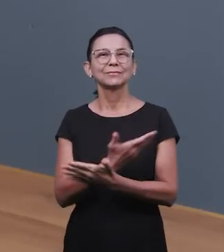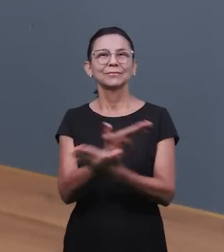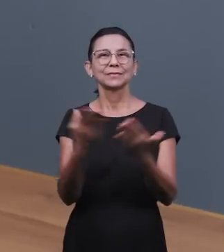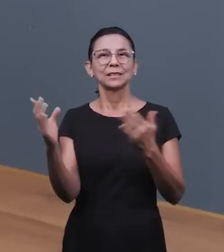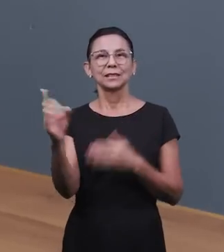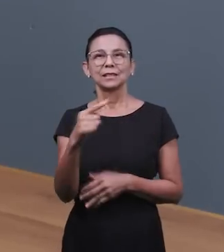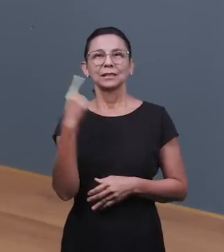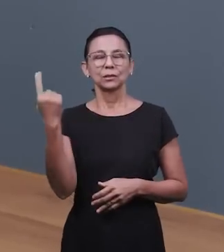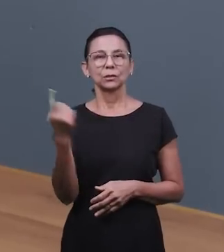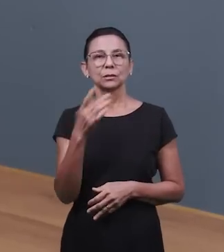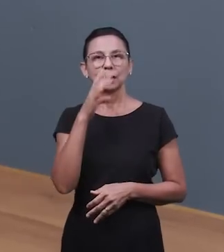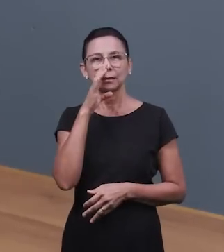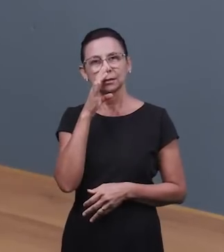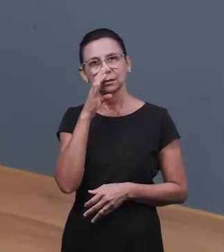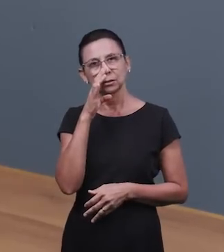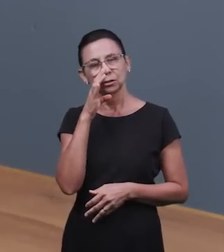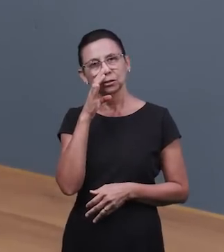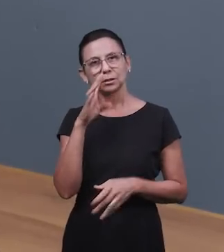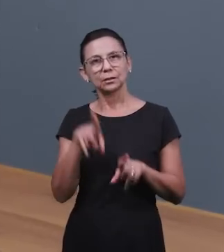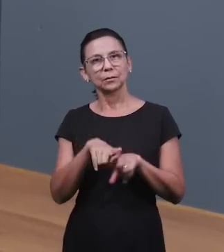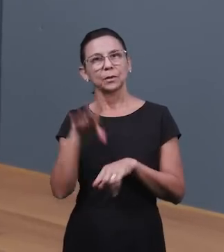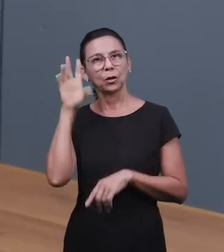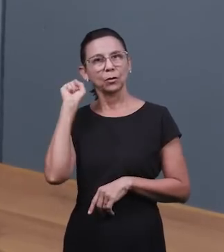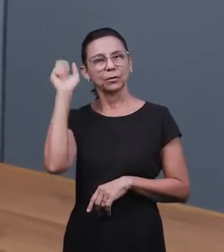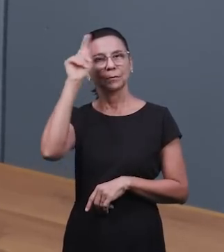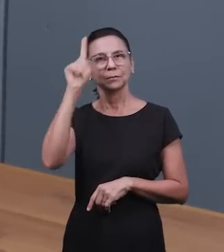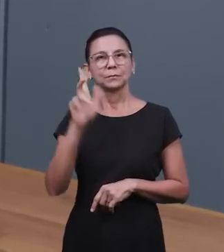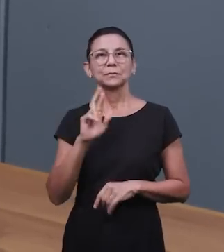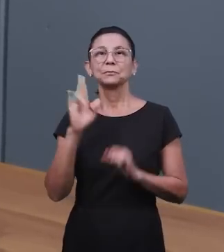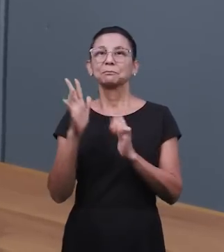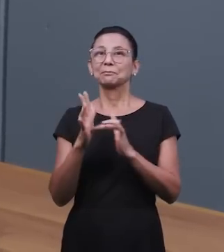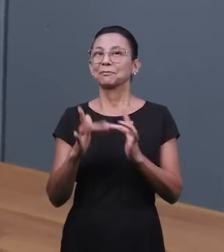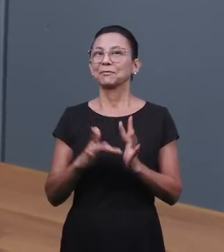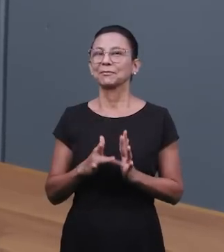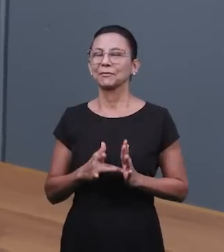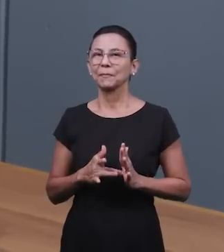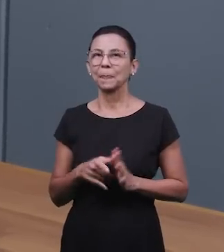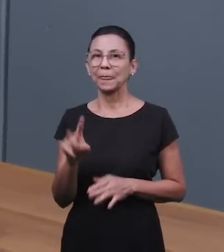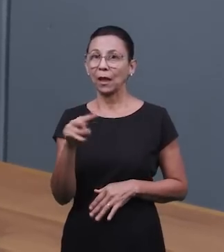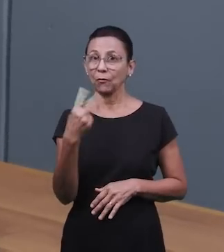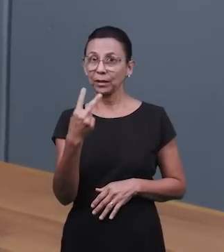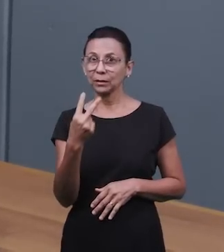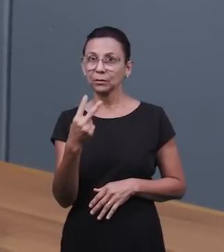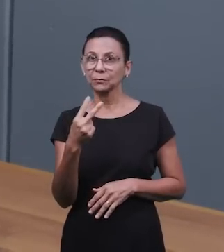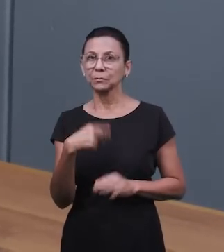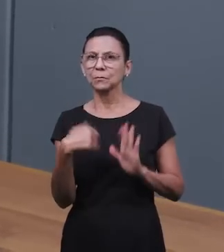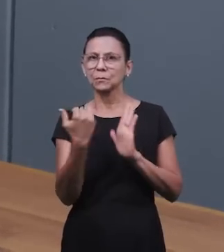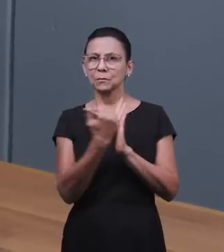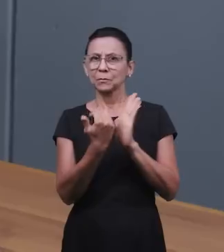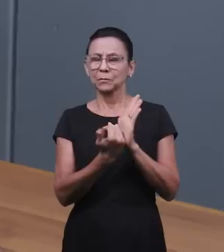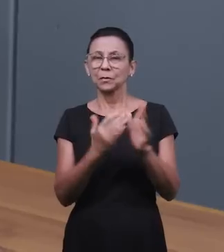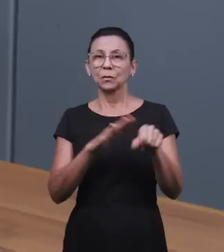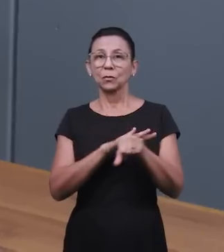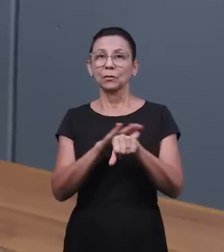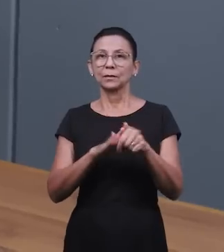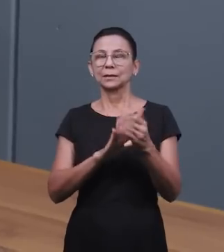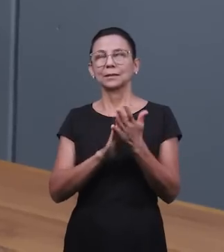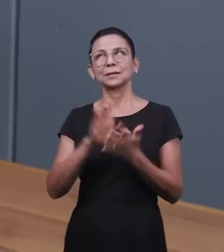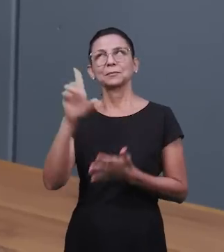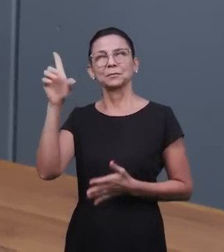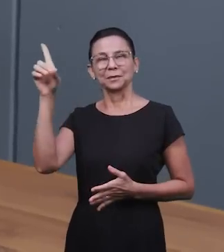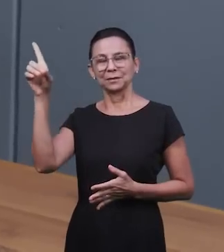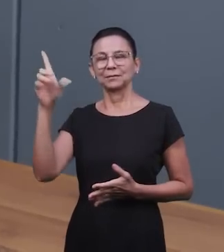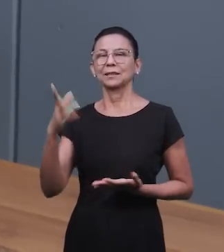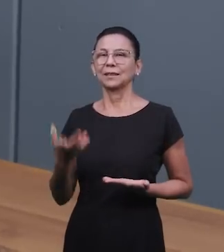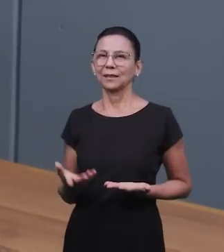Eu saúdo todos os que nos assistem e nos ouvem com a paz do Senhor Jesus. Este é o programa Conversas